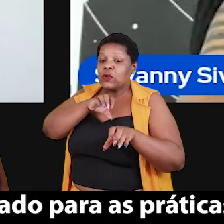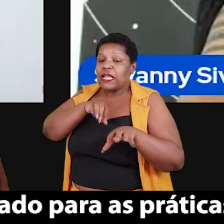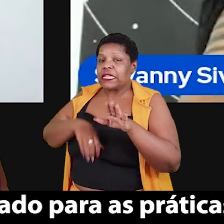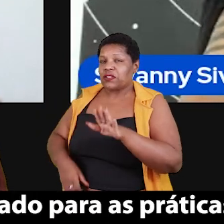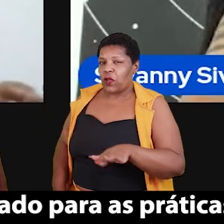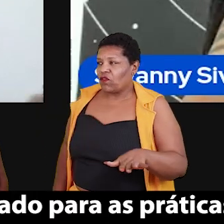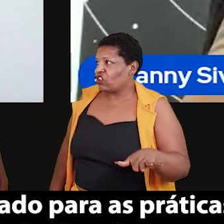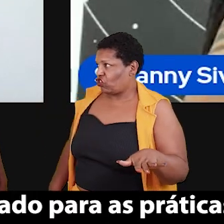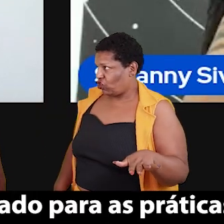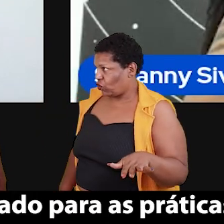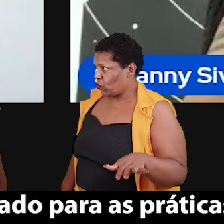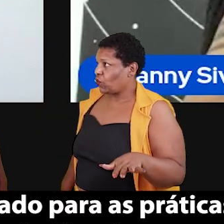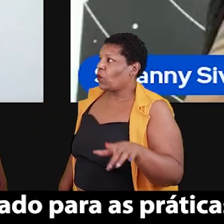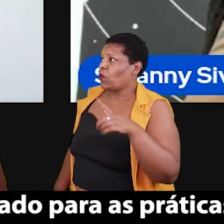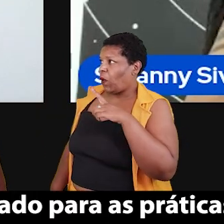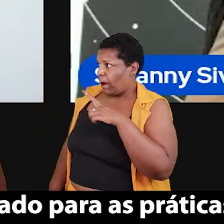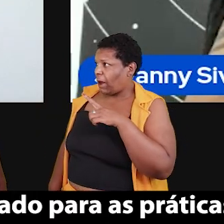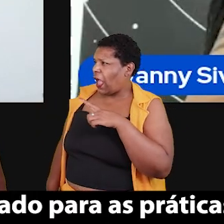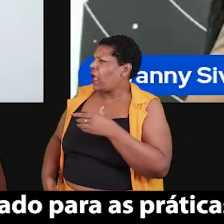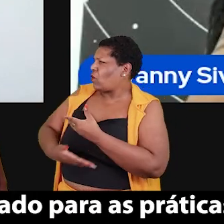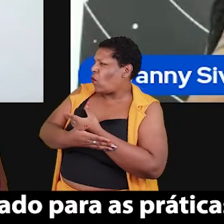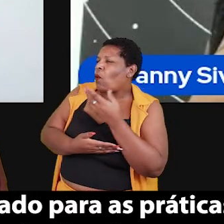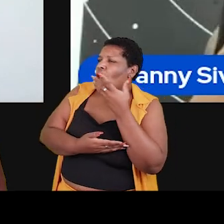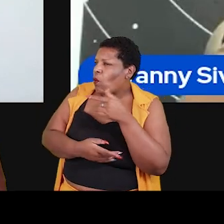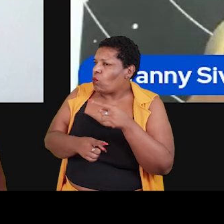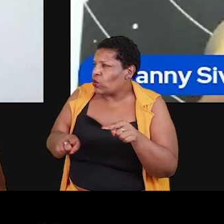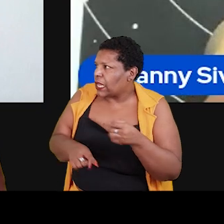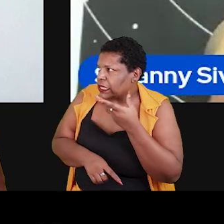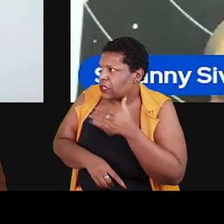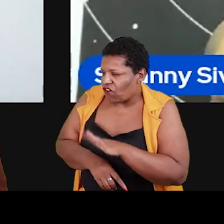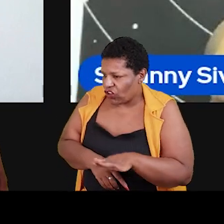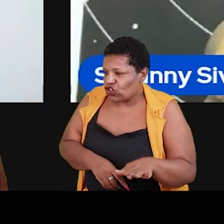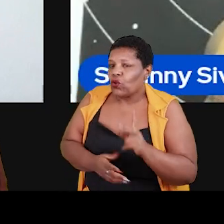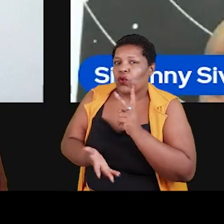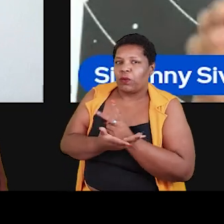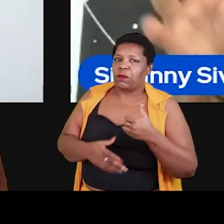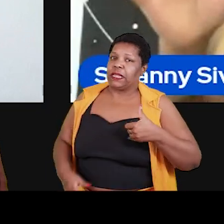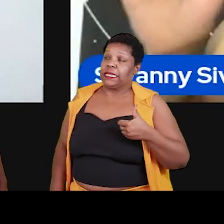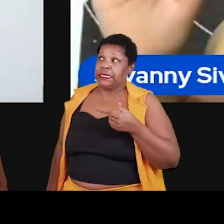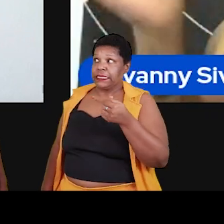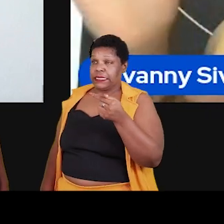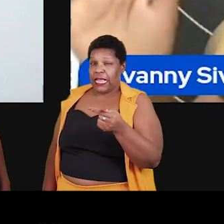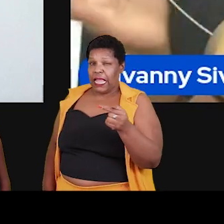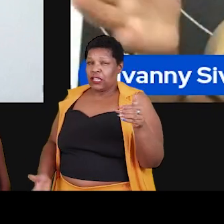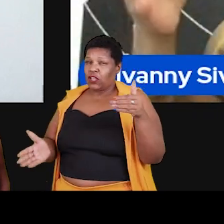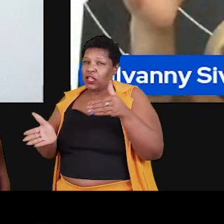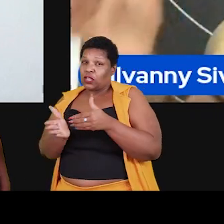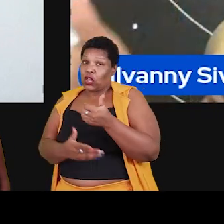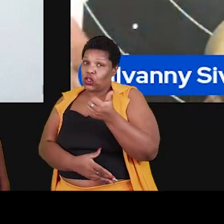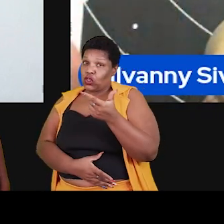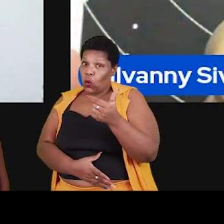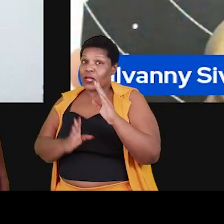Legal. que é voltado para bem de musicalização mesmo. Aí, dos 7 até ali os 12, a gente